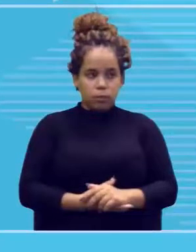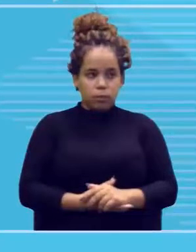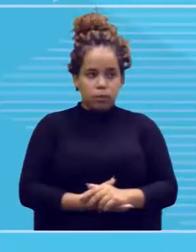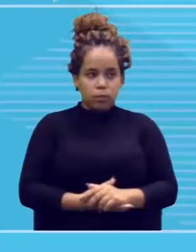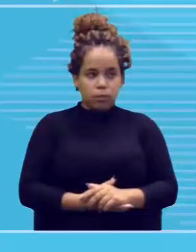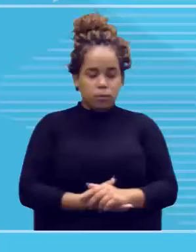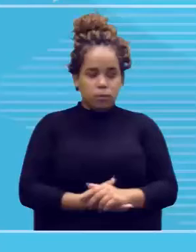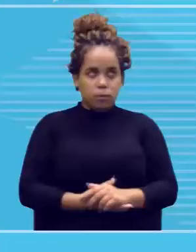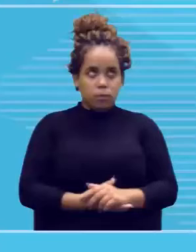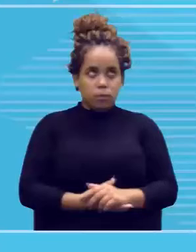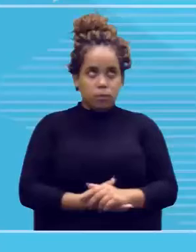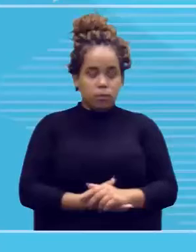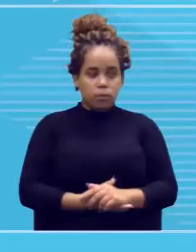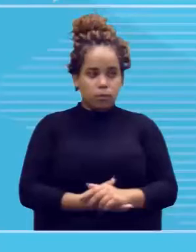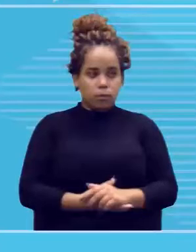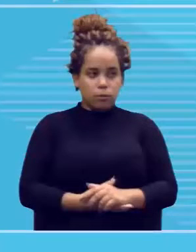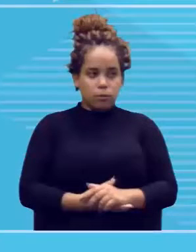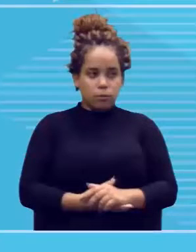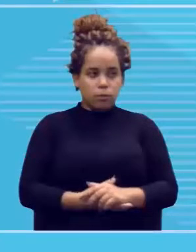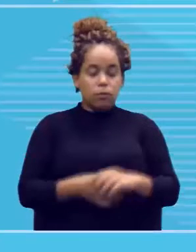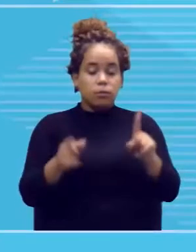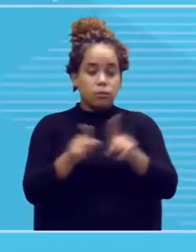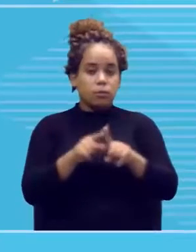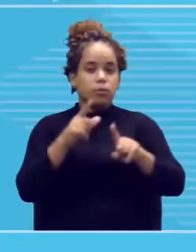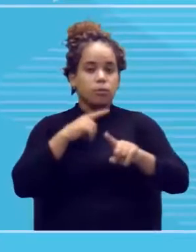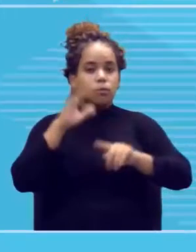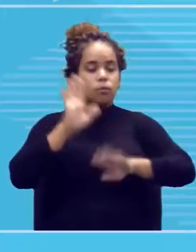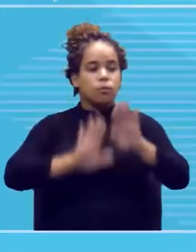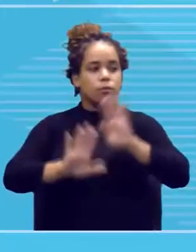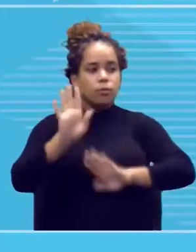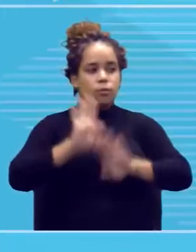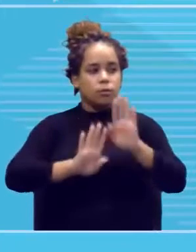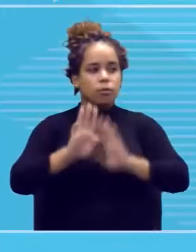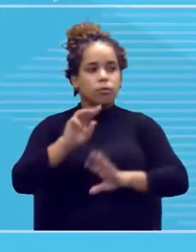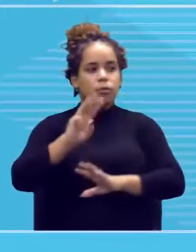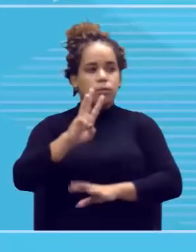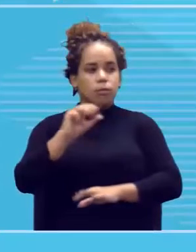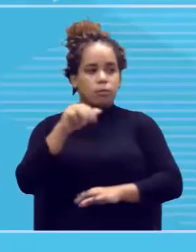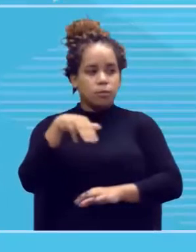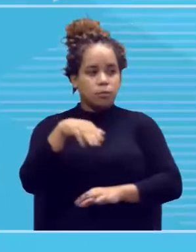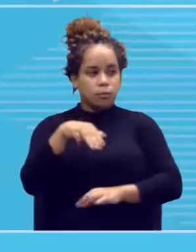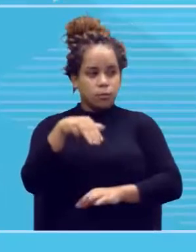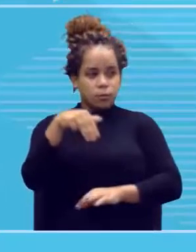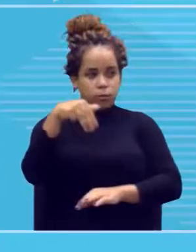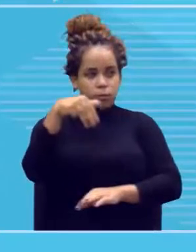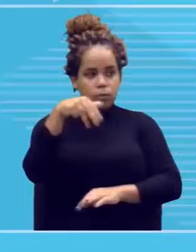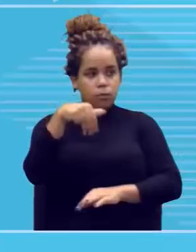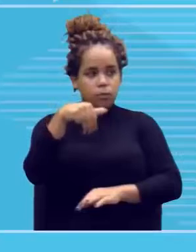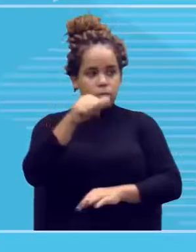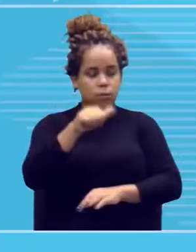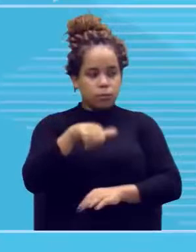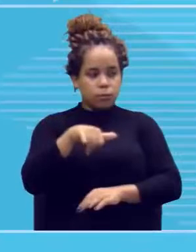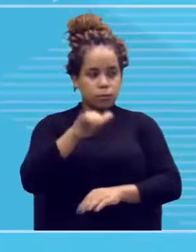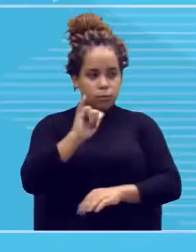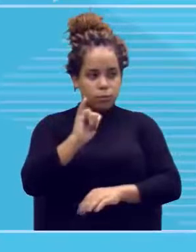você tem cuidado com esses dois você tem cuidado com o Maicon o meio ele não tem forma contraída